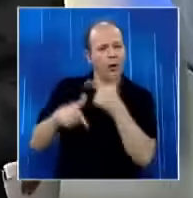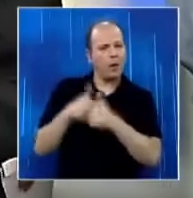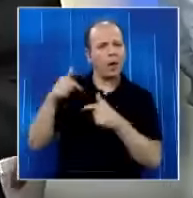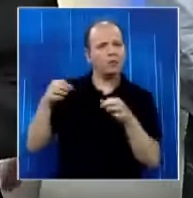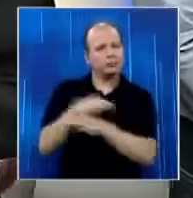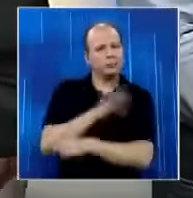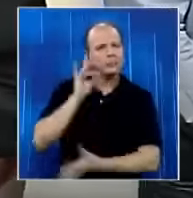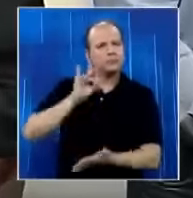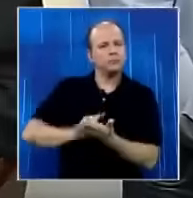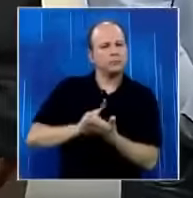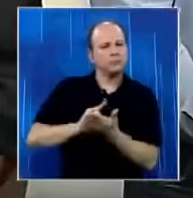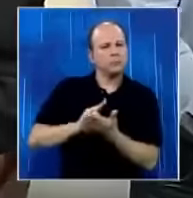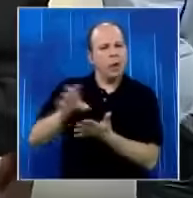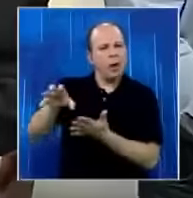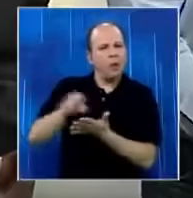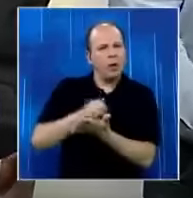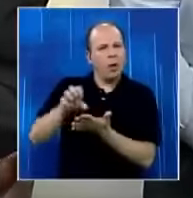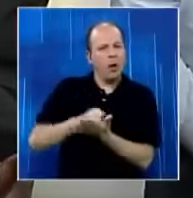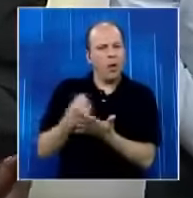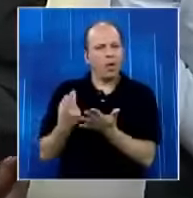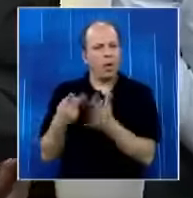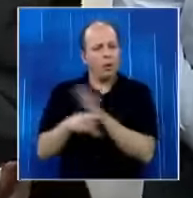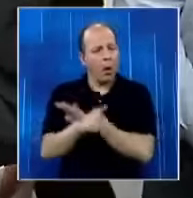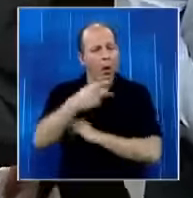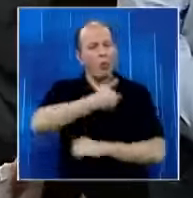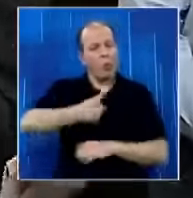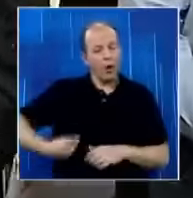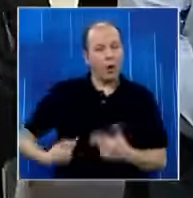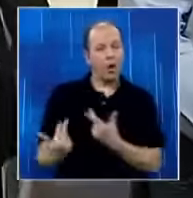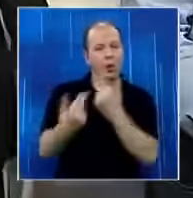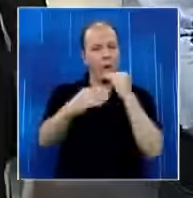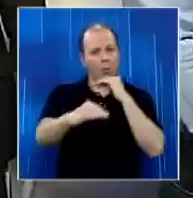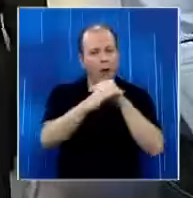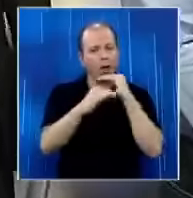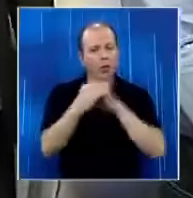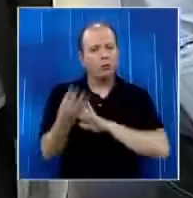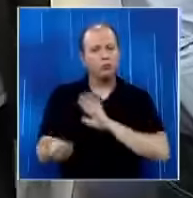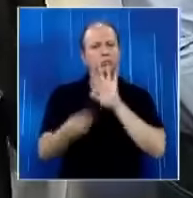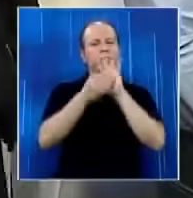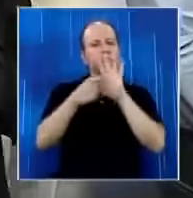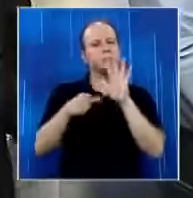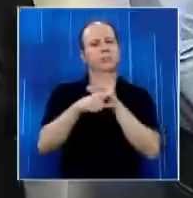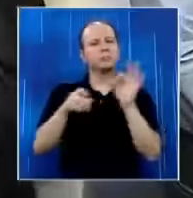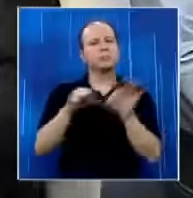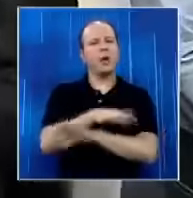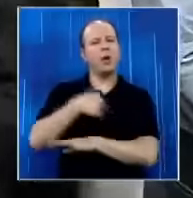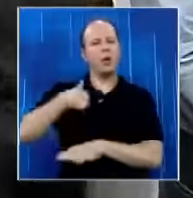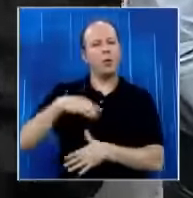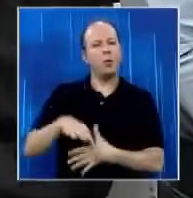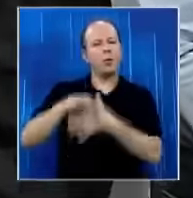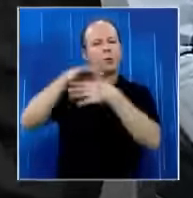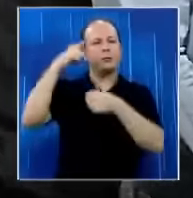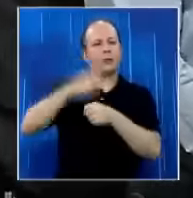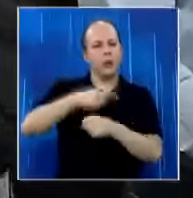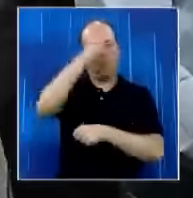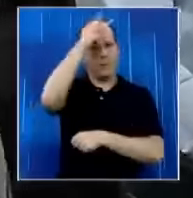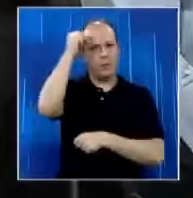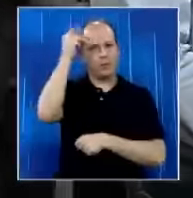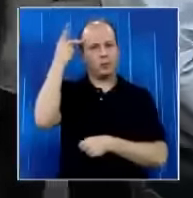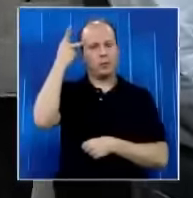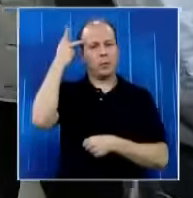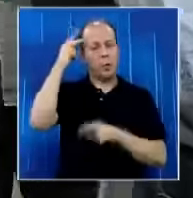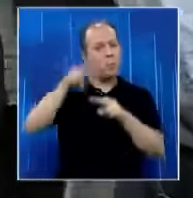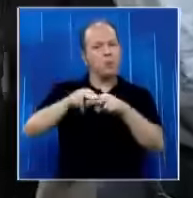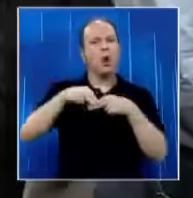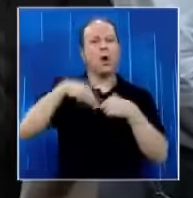eficiência, com padrão poupa-tempo, que no governo do Estado funciona muito bem. Esse é o padrão que nós vamos colocar na eficiência de gestão na Prefeitura de São Paulo.